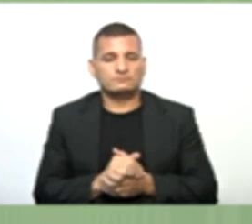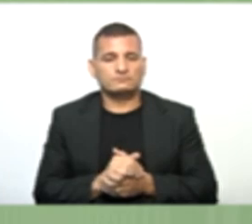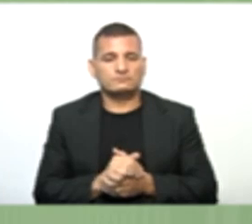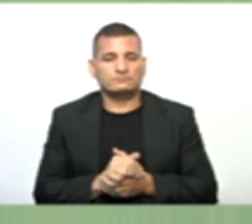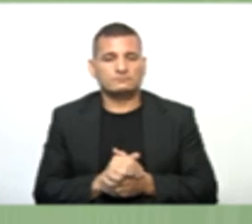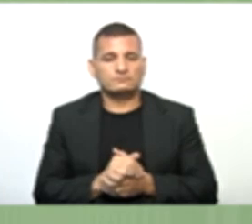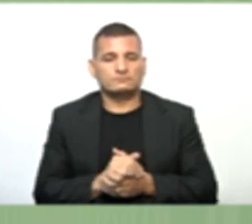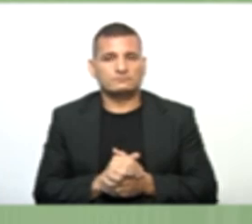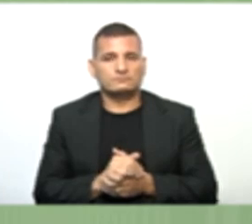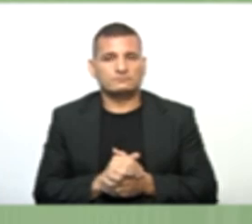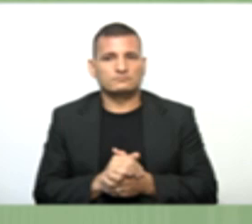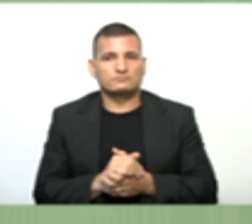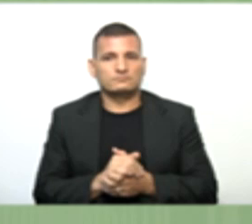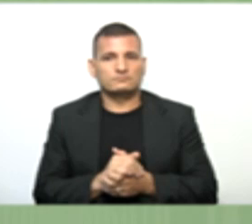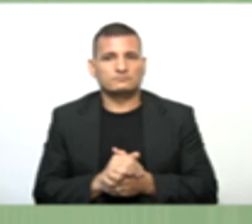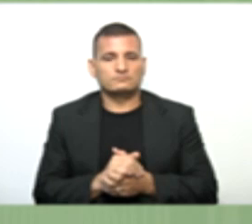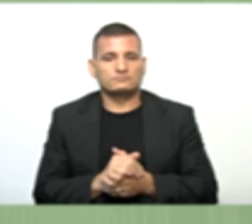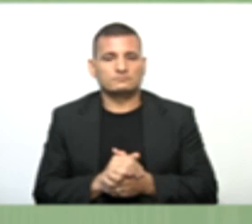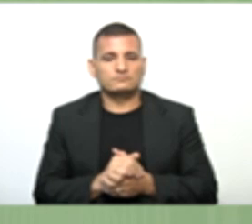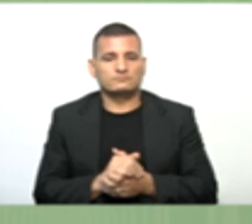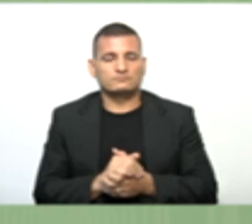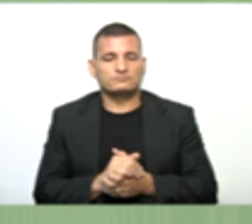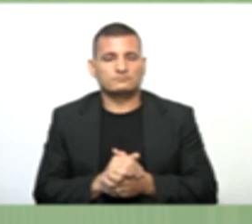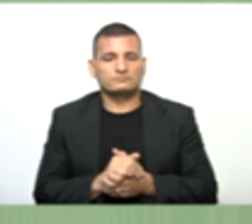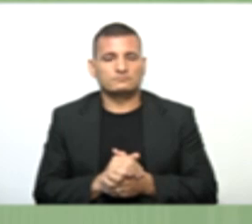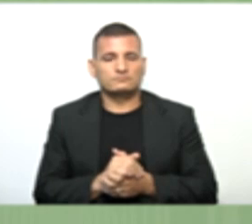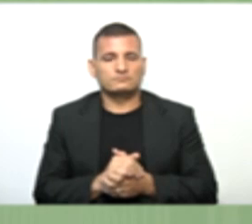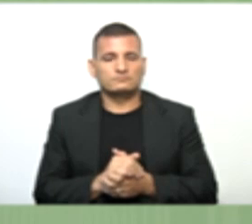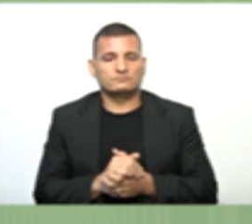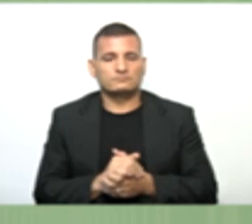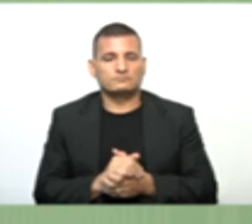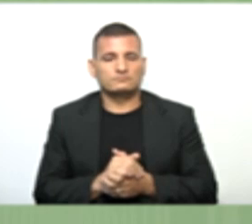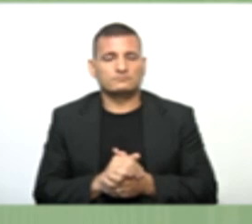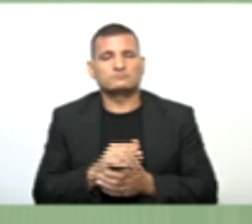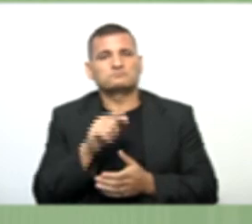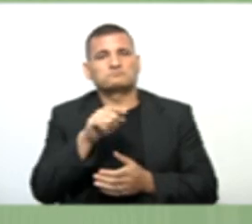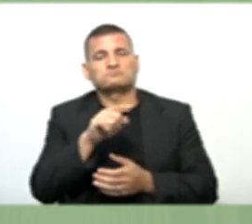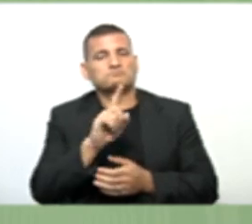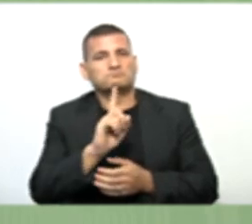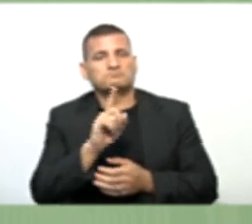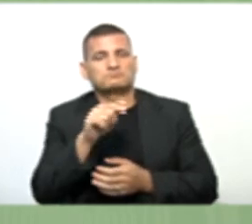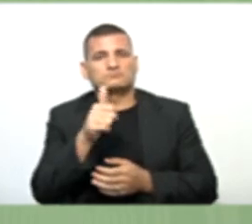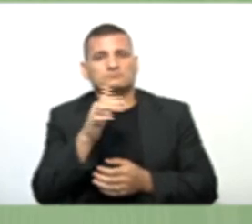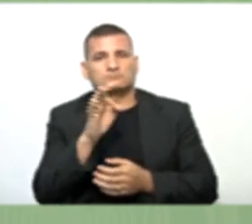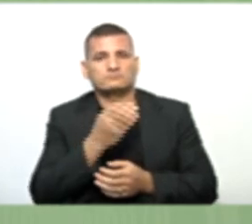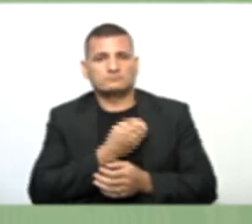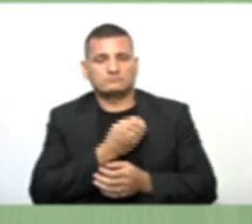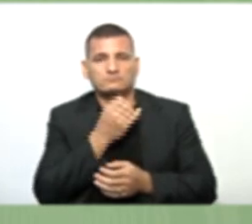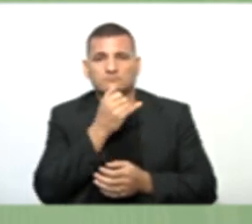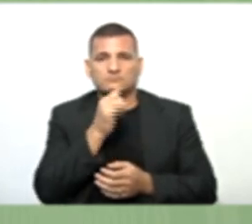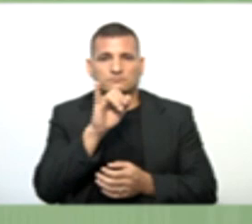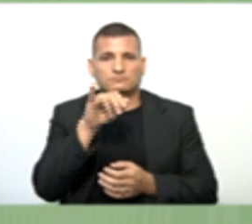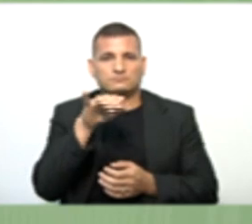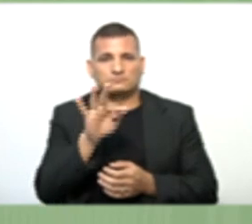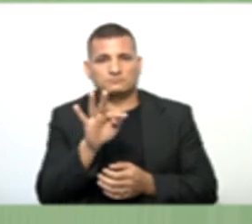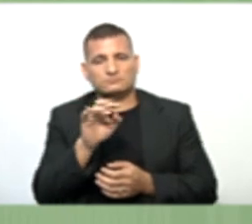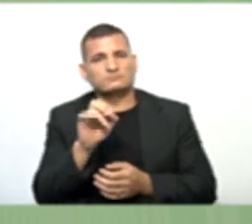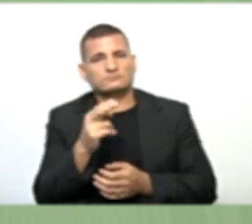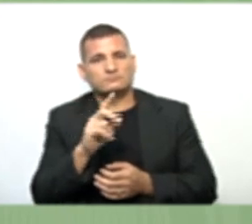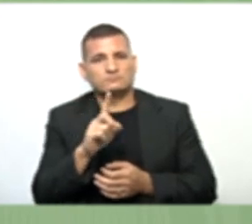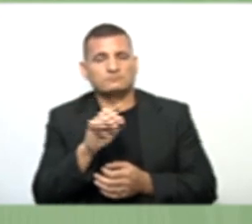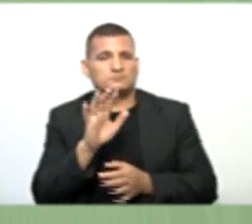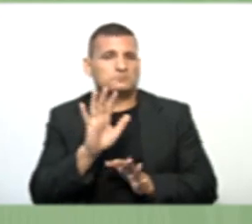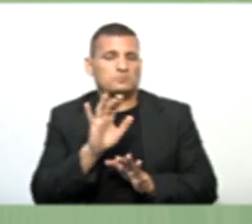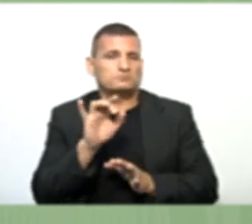Aqui nós temos que ler 10 números e não está dizendo se o número é inteiro ou não. Está pedindo para dizer se ele